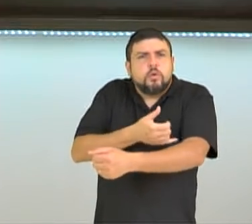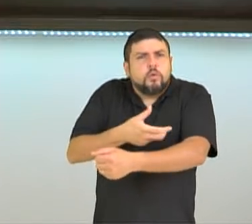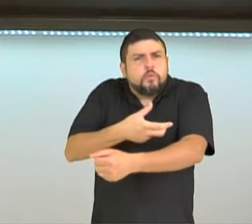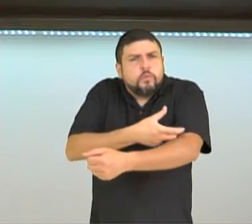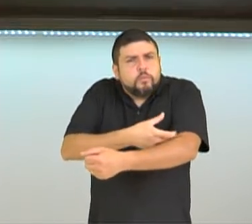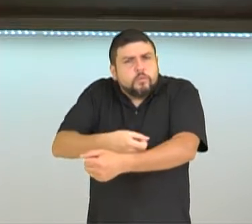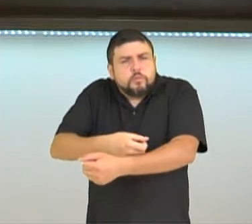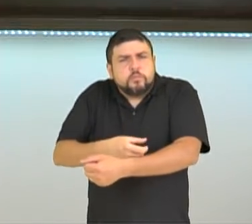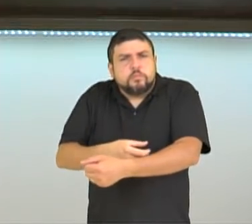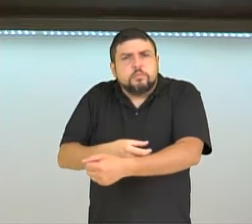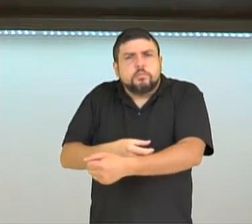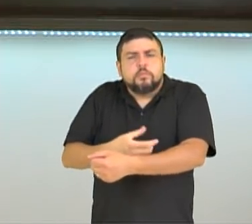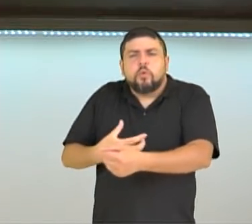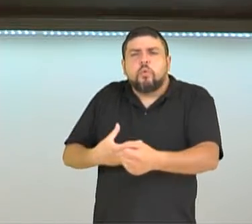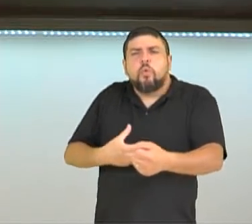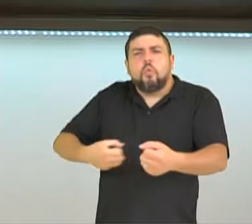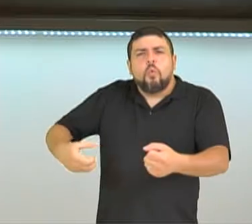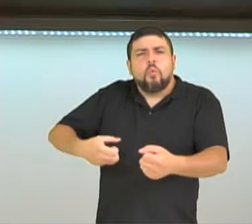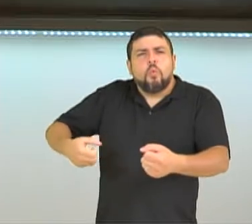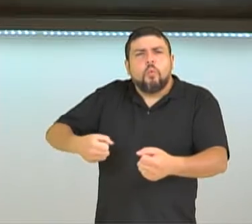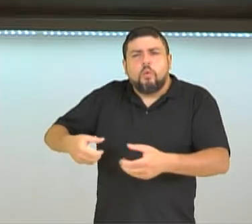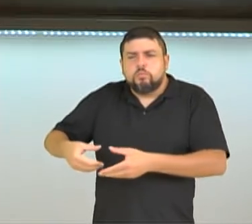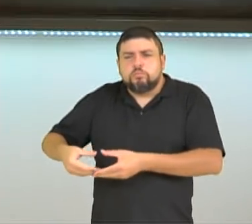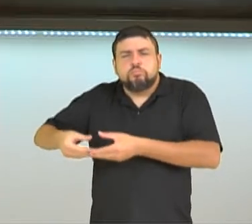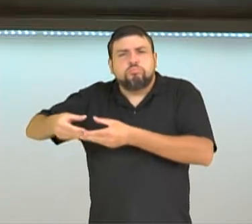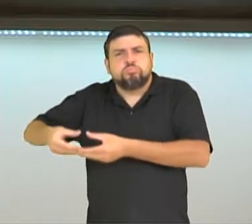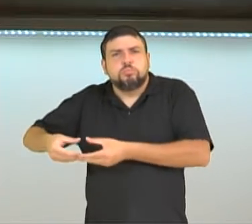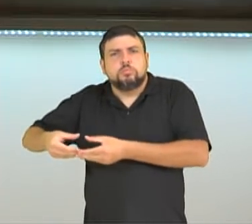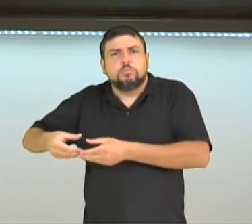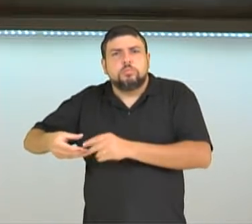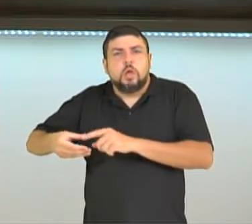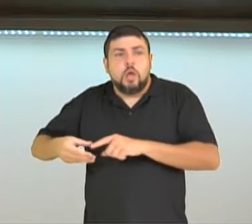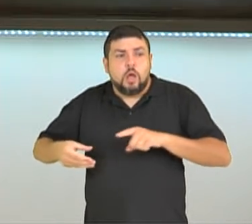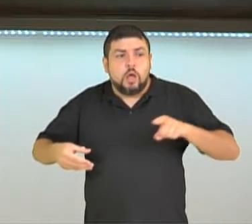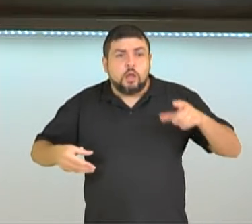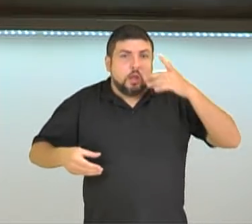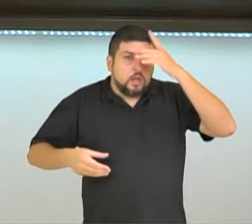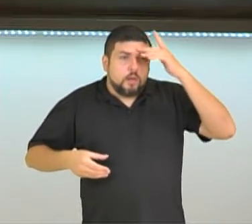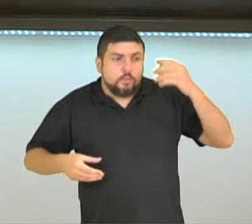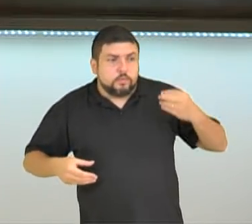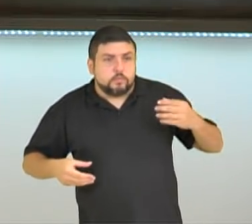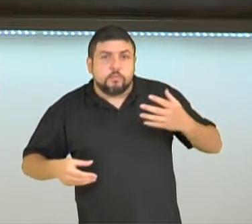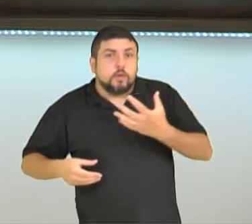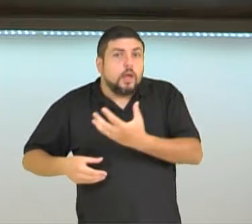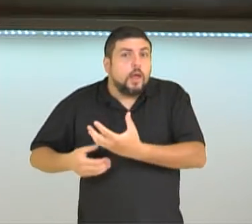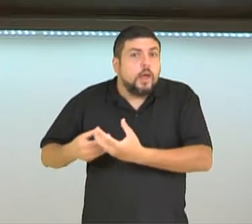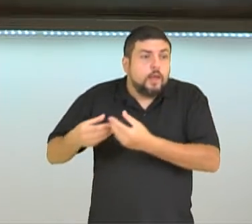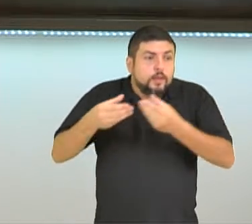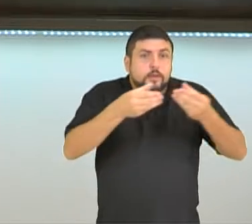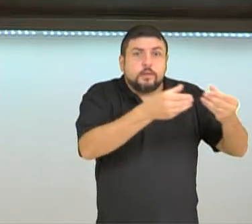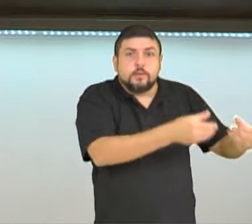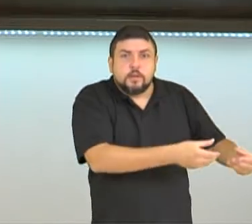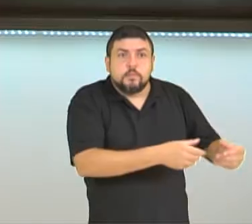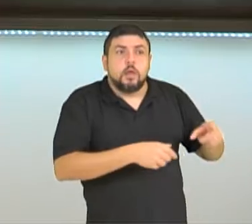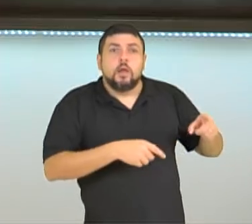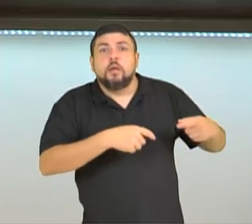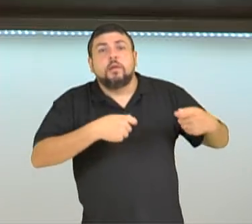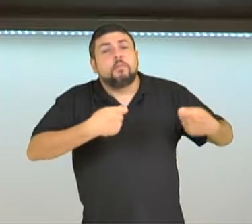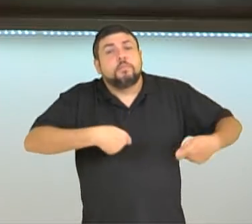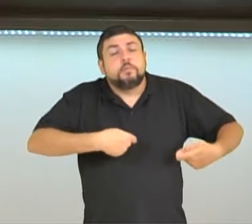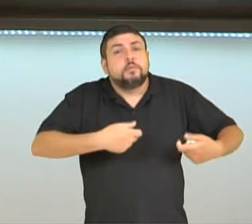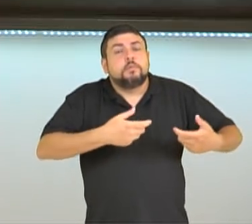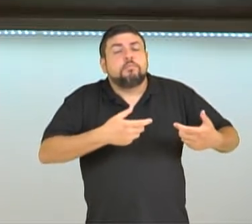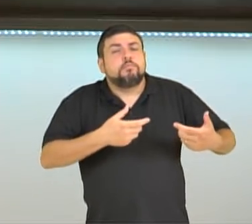E o sangue vai salvar uma vida, vai fazer com que a pessoa que recebe viva por mais tempo, porque ela está necessitada de alguma